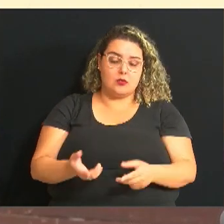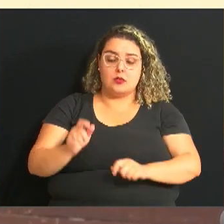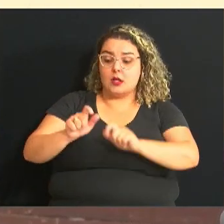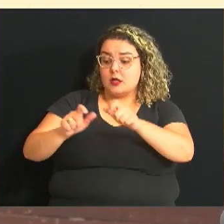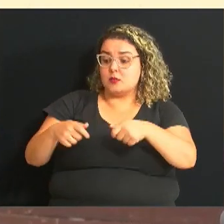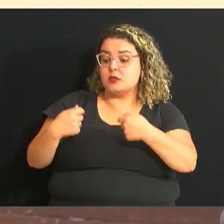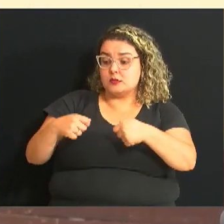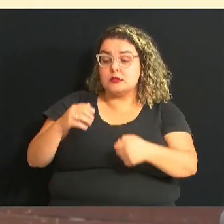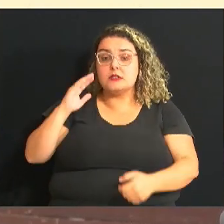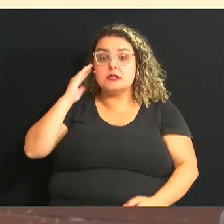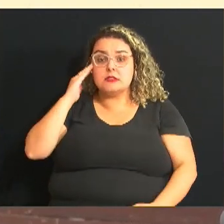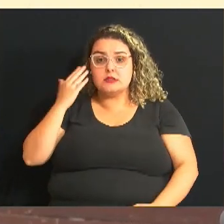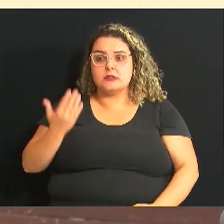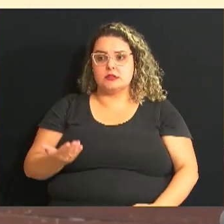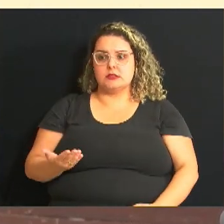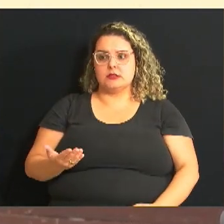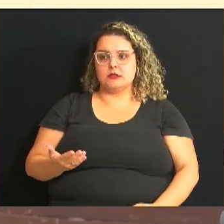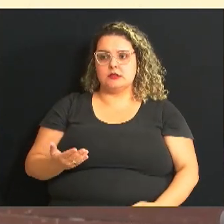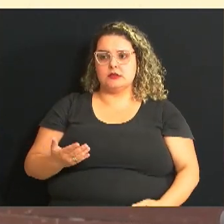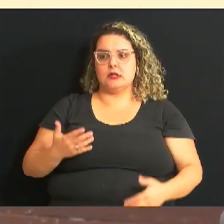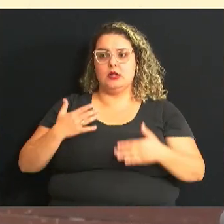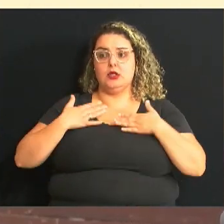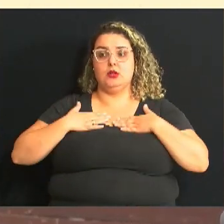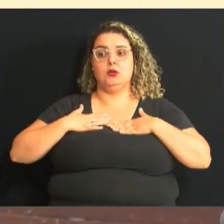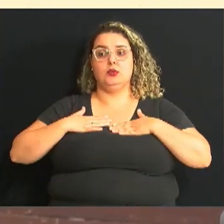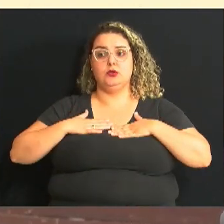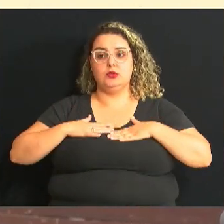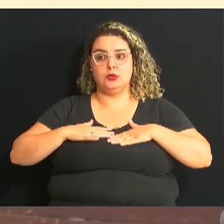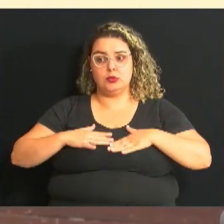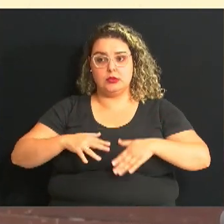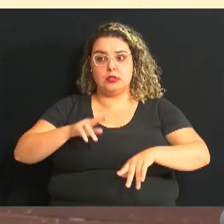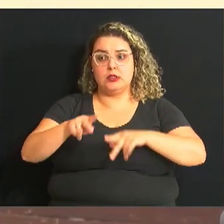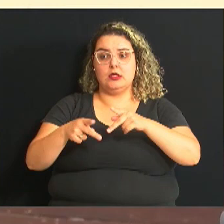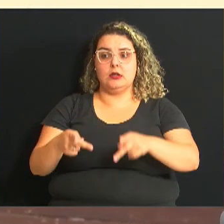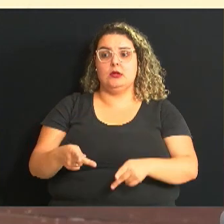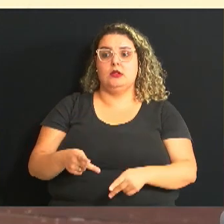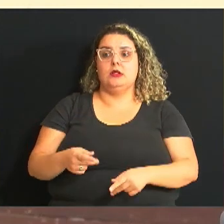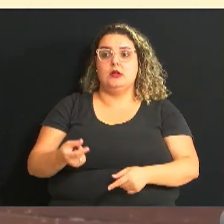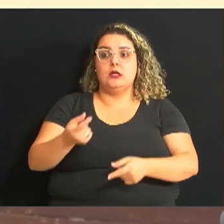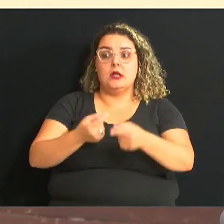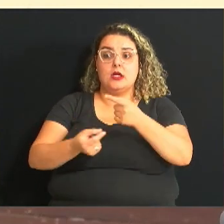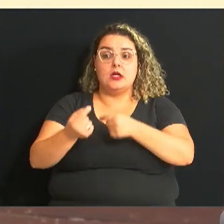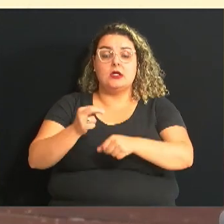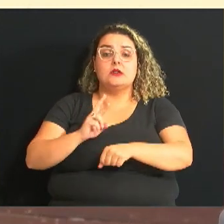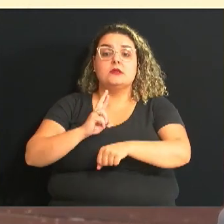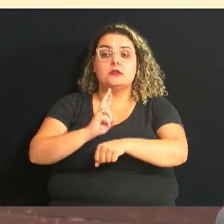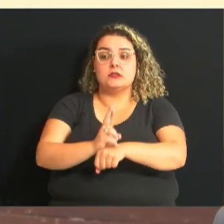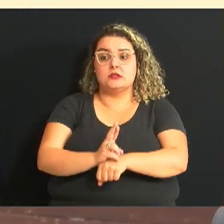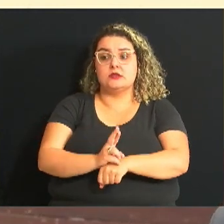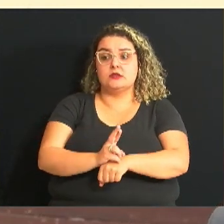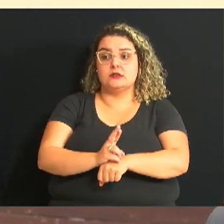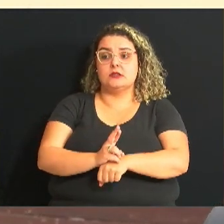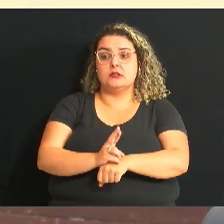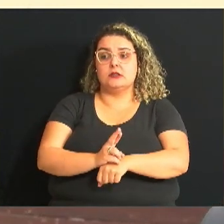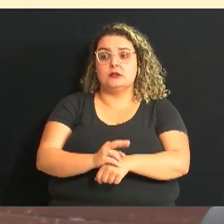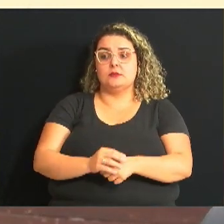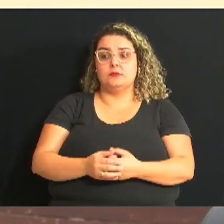né, e tranquilizar a população, é que esses recursos, eles são muito bem